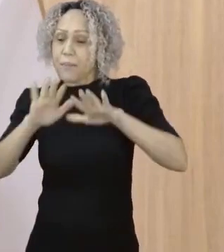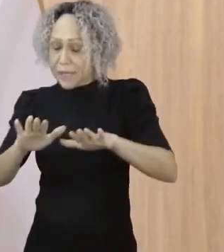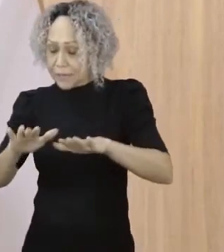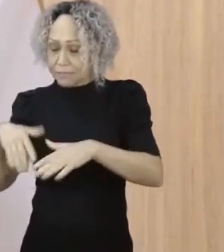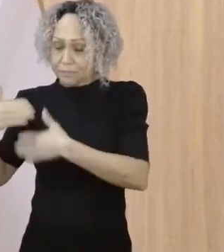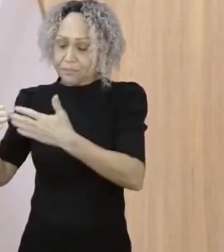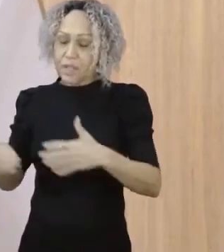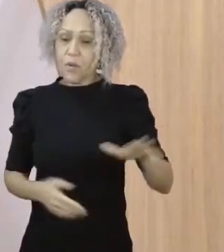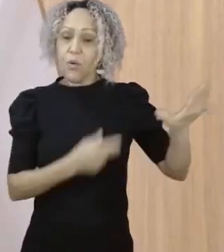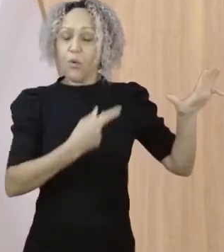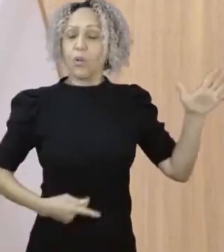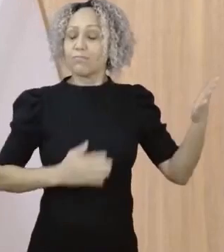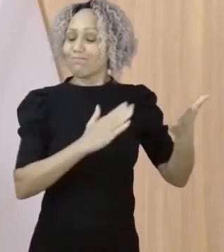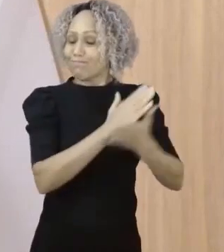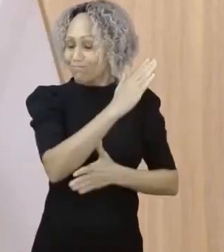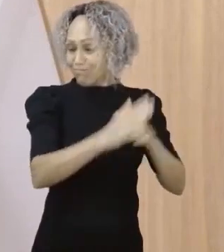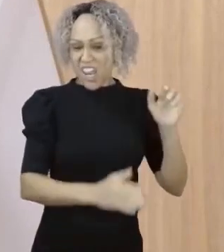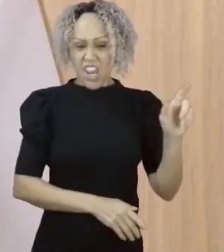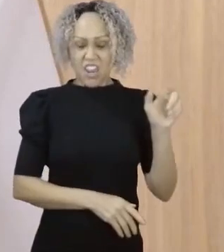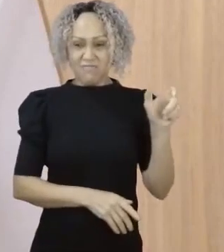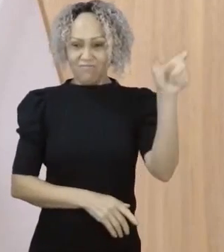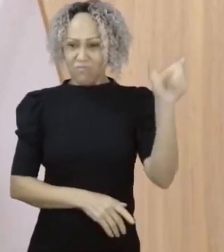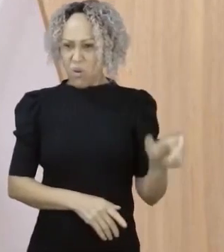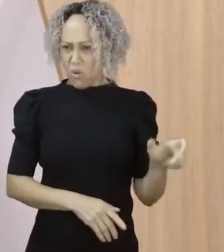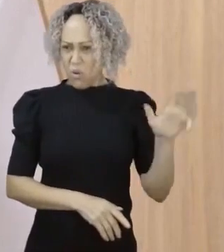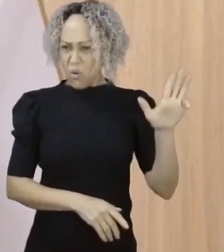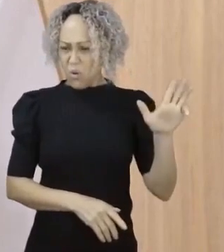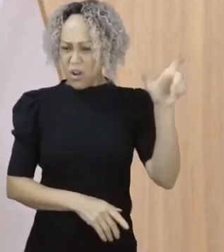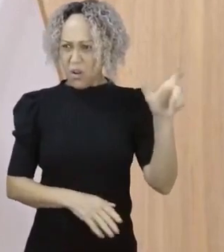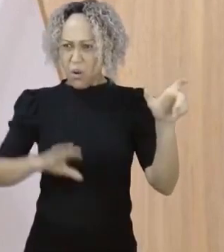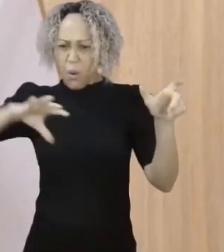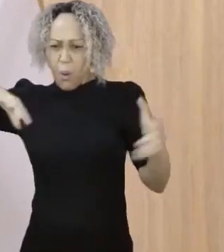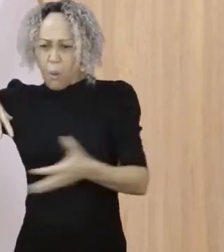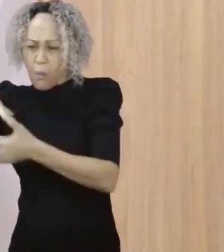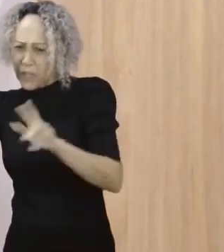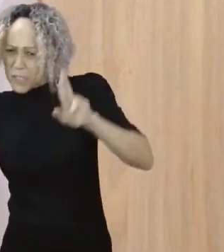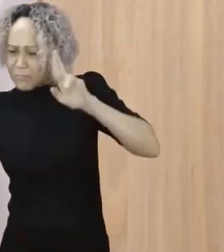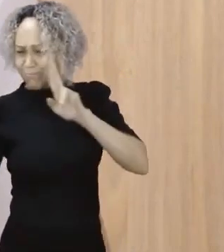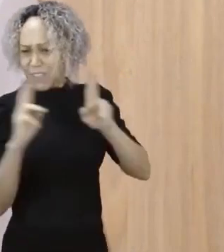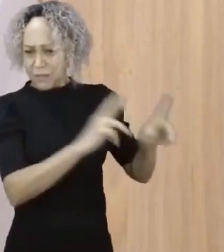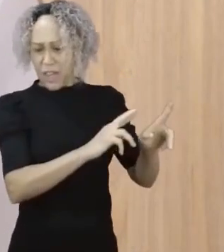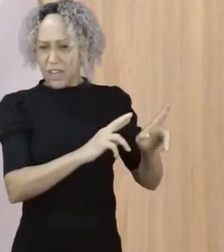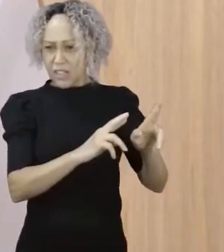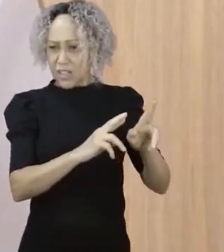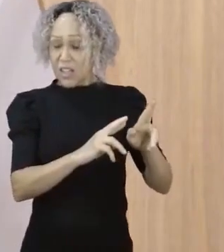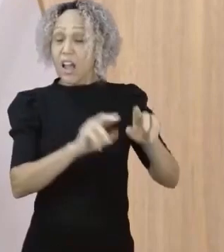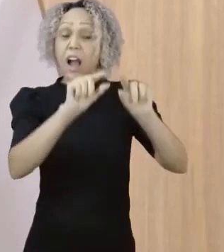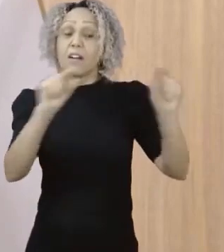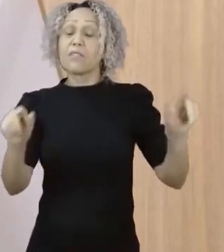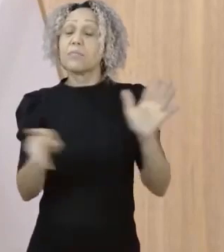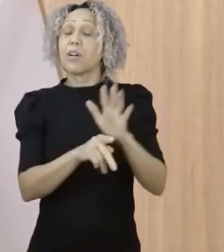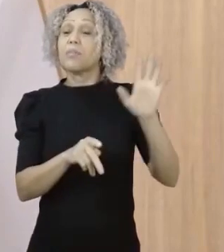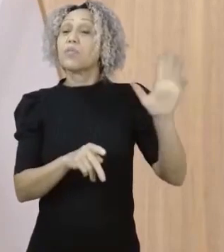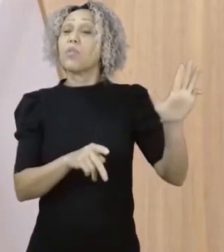Estado, respeitado no mundo inteiro, que tem política internacional na cabeça, que colocou o Brasil de volta. A frase do Lula, o Brasil voltou, foi o que a